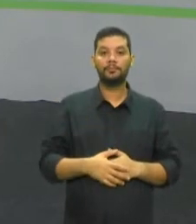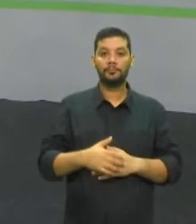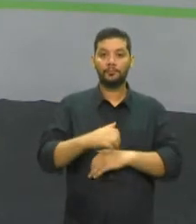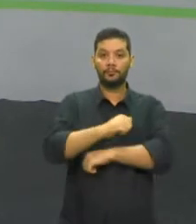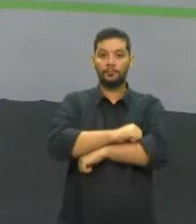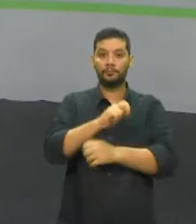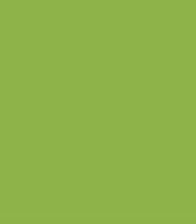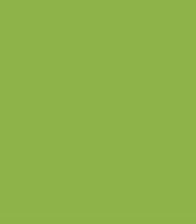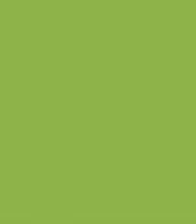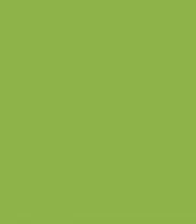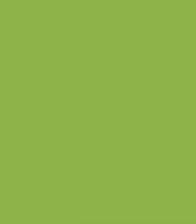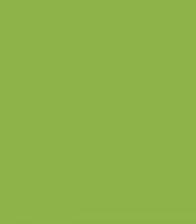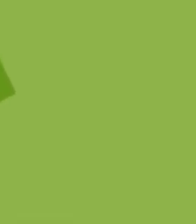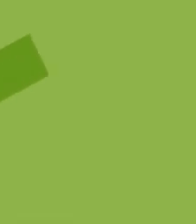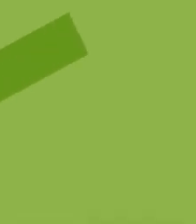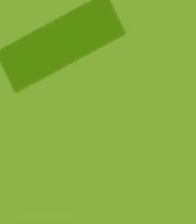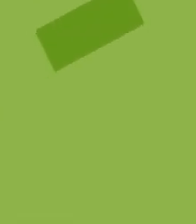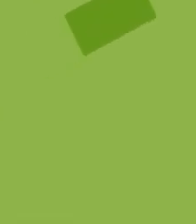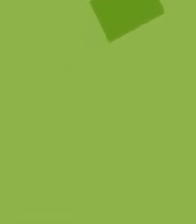agora.